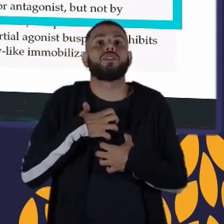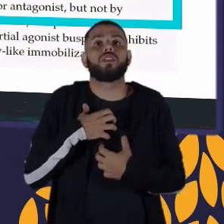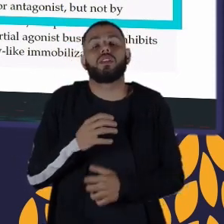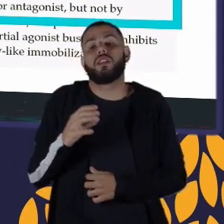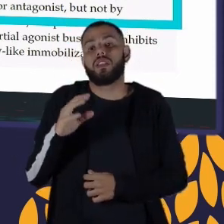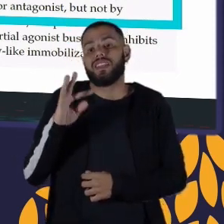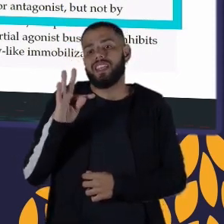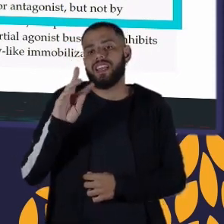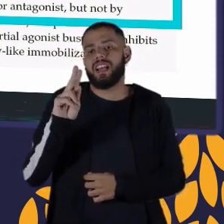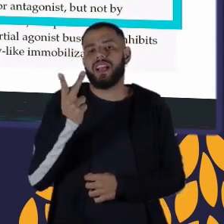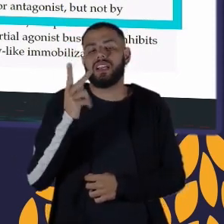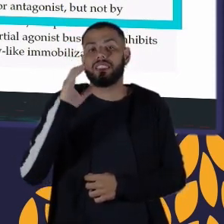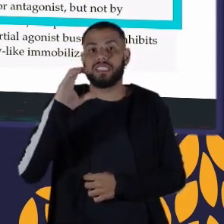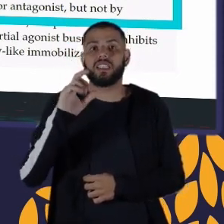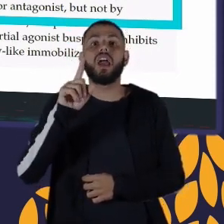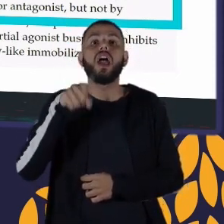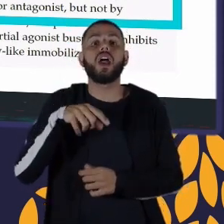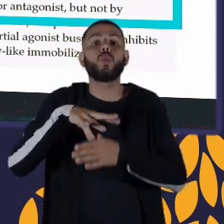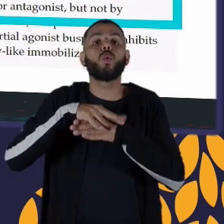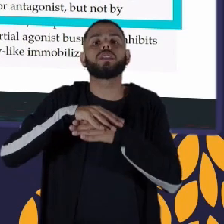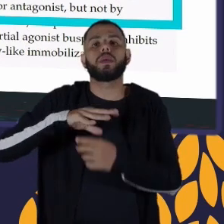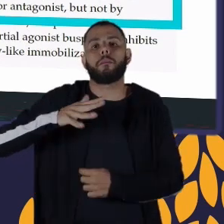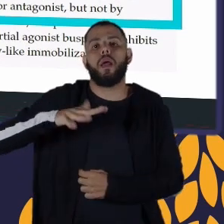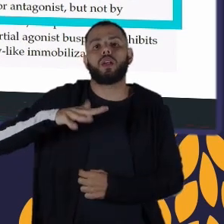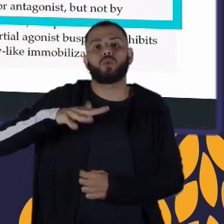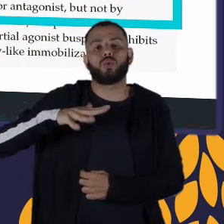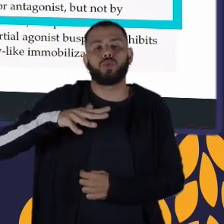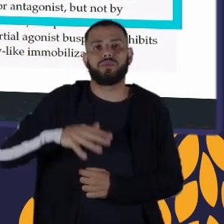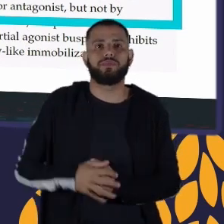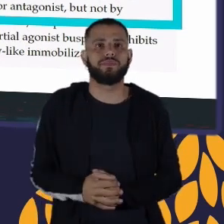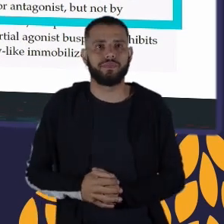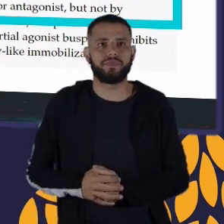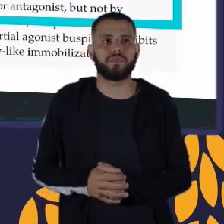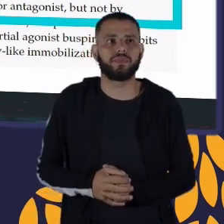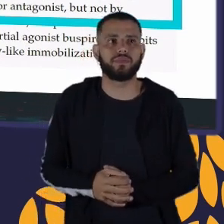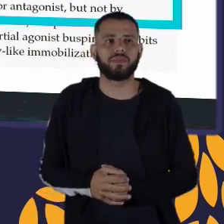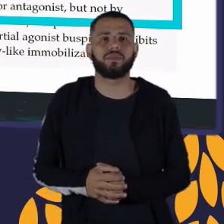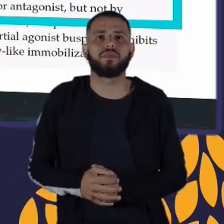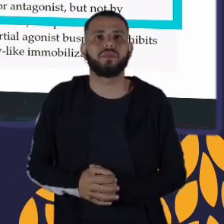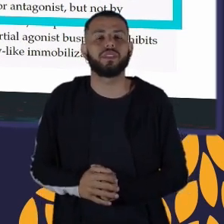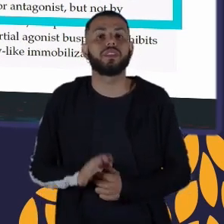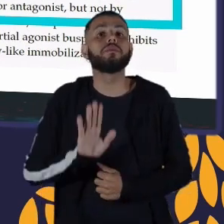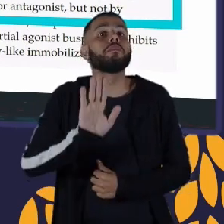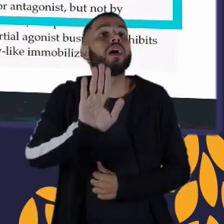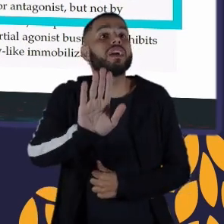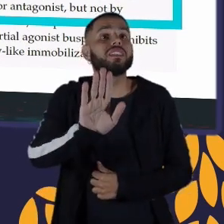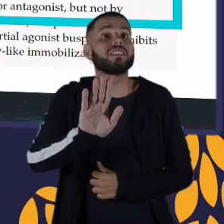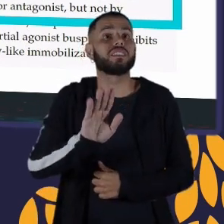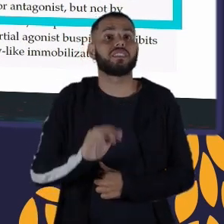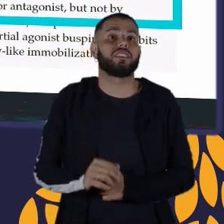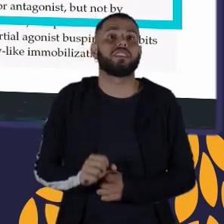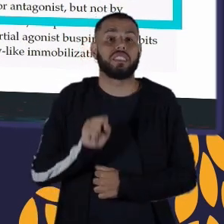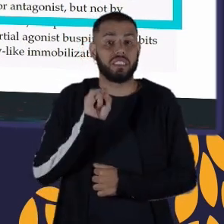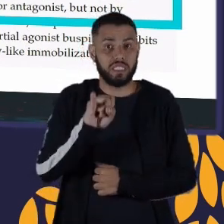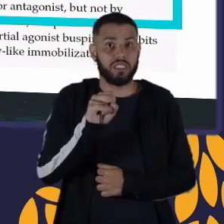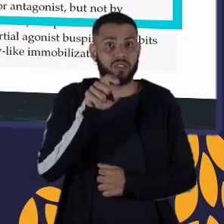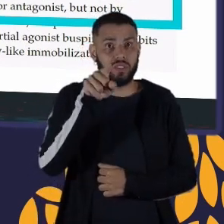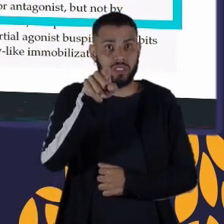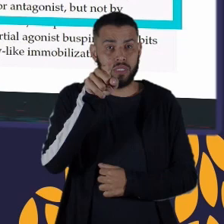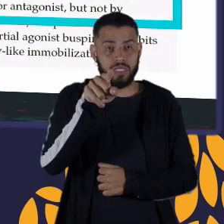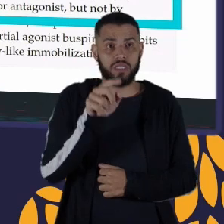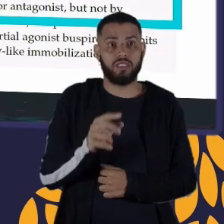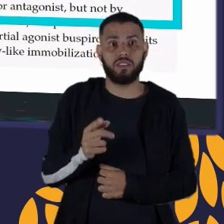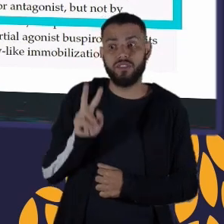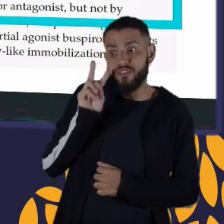Parkinson. E eu posso jurar que se você está assistindo essa situação,